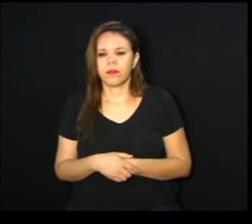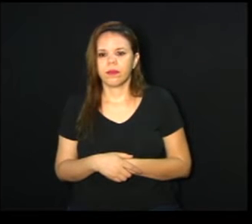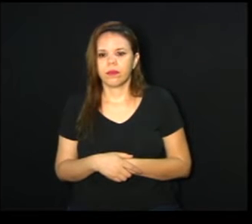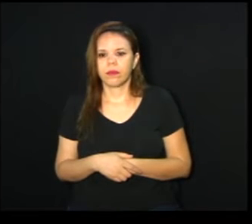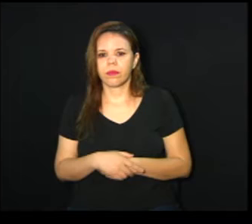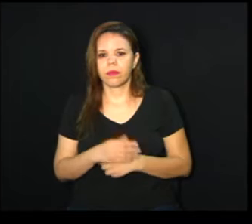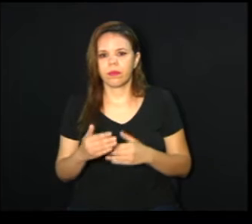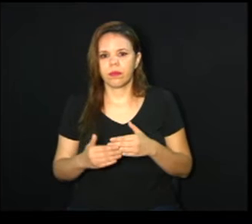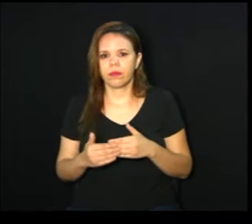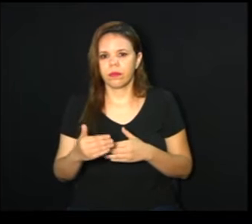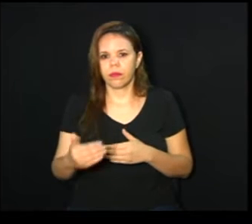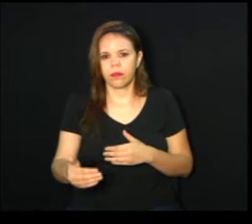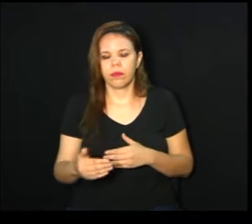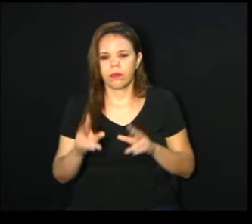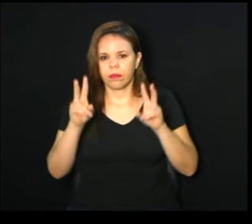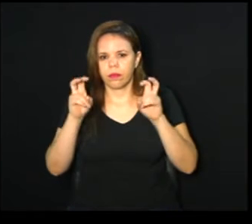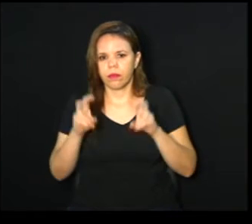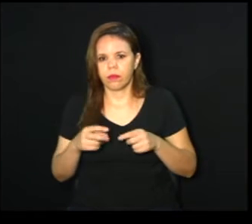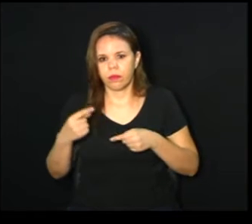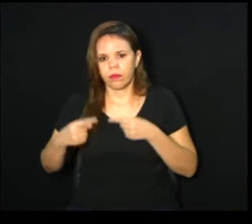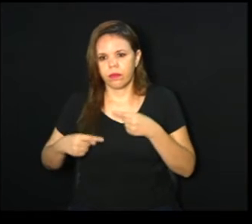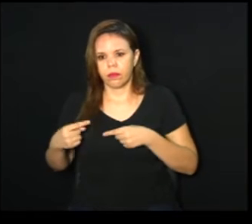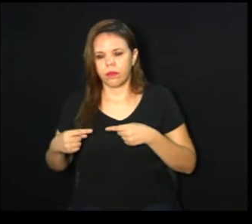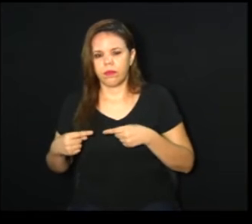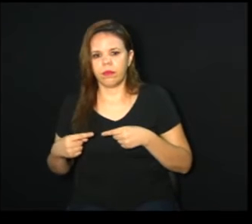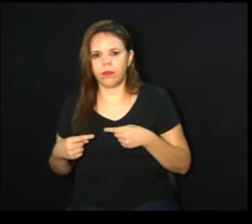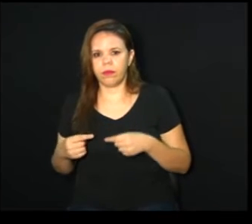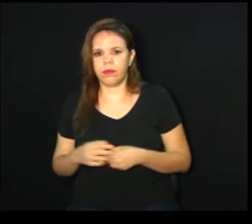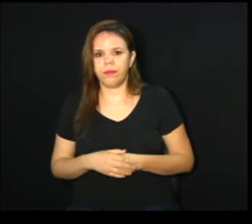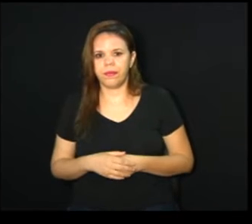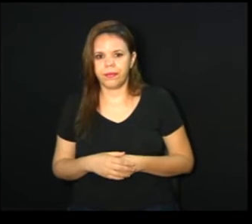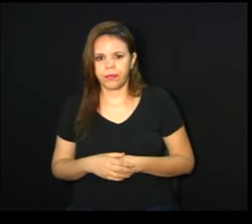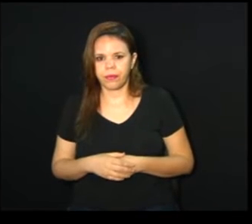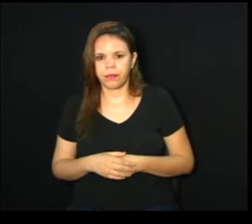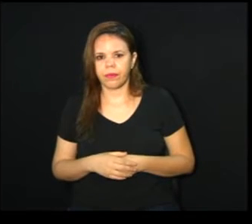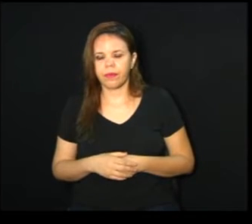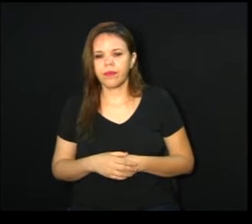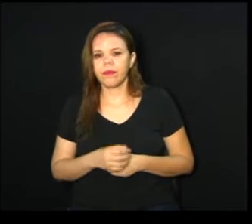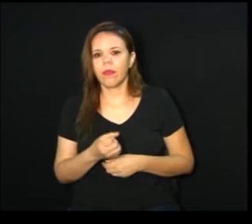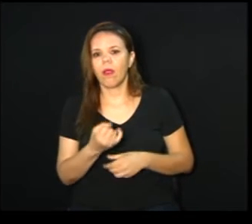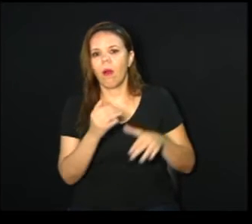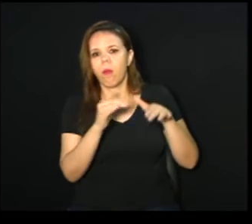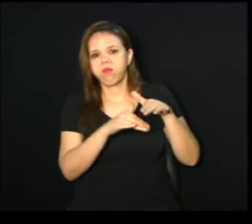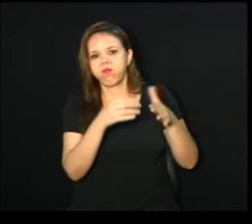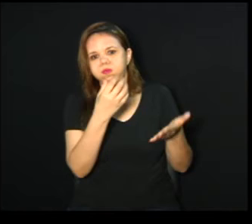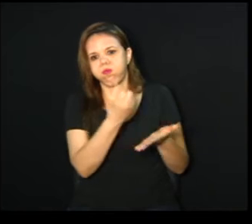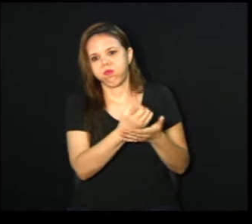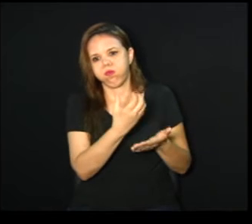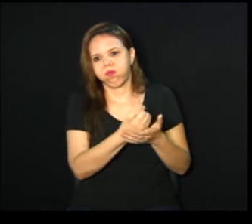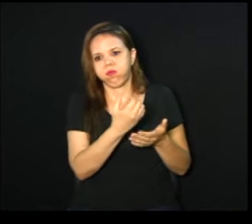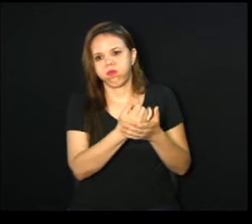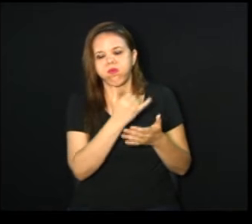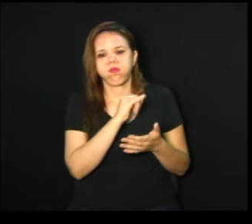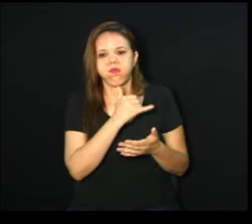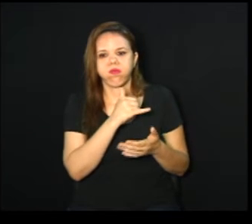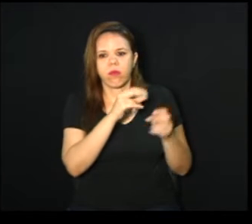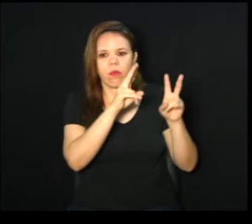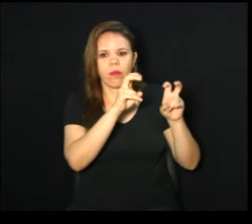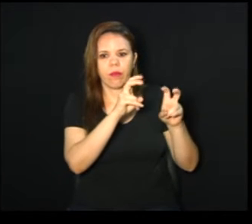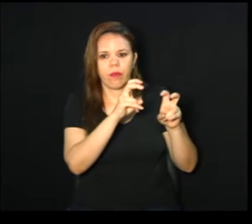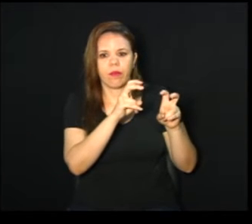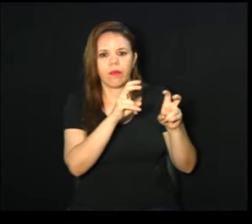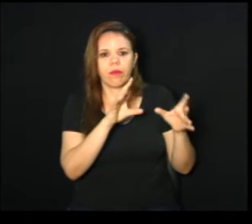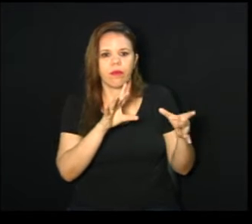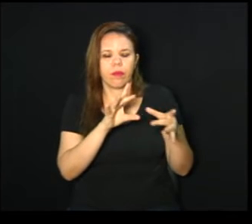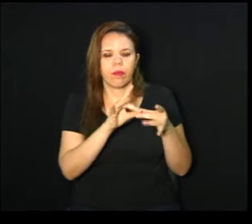O próximo assunto a ser discutido é a questão do armazenamento de energia. Esse tema, também muito atrelado à